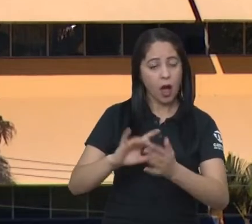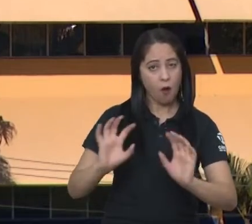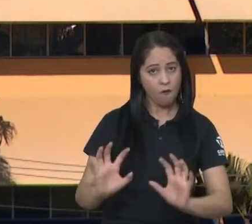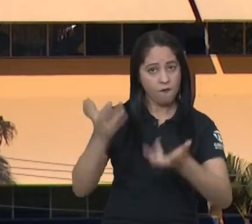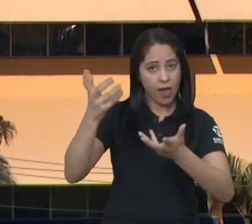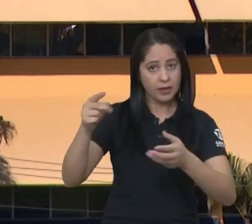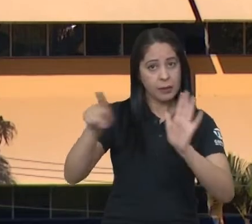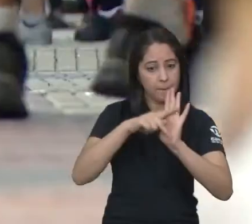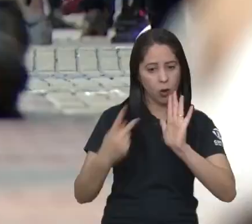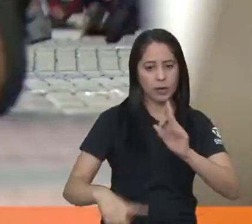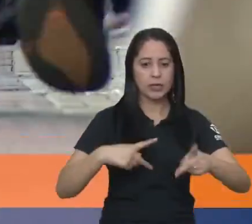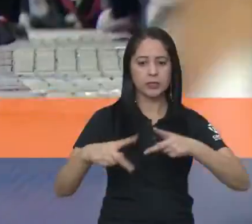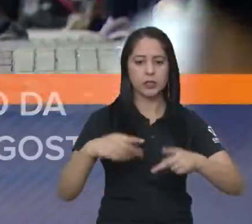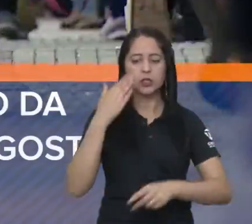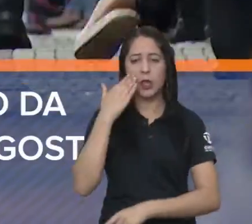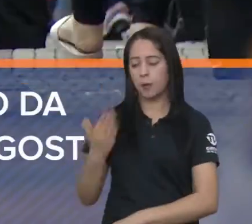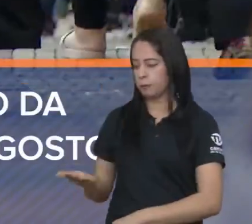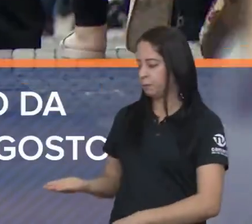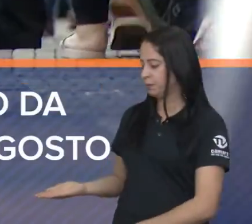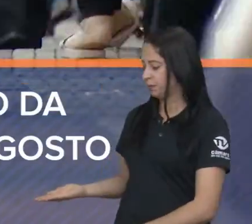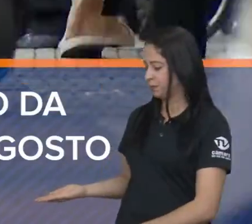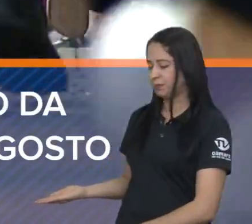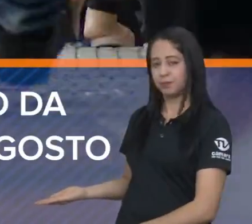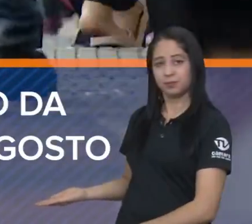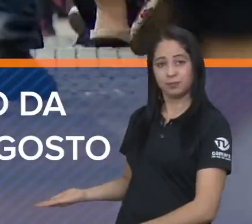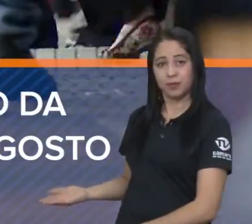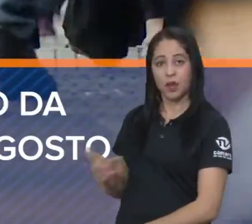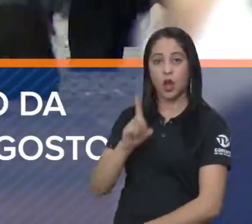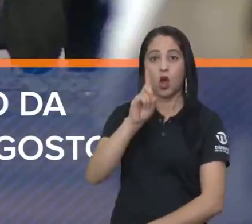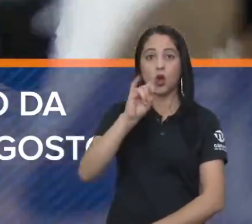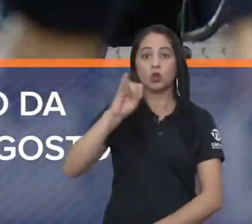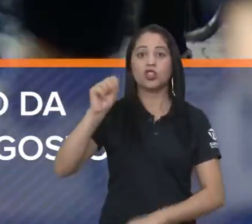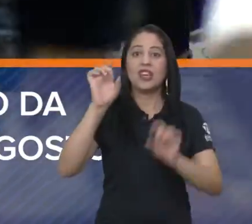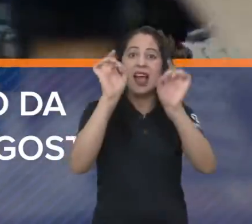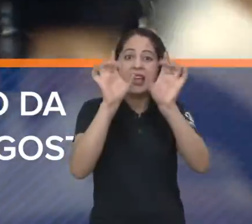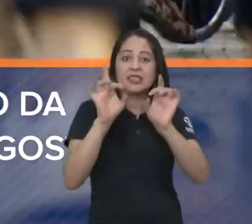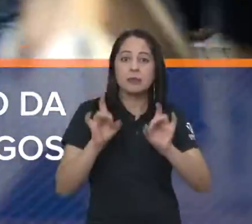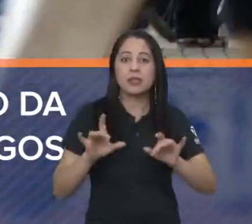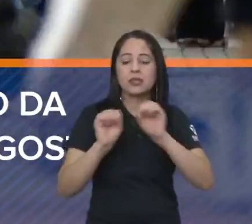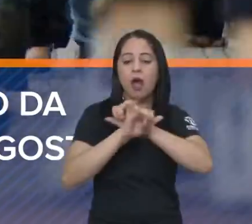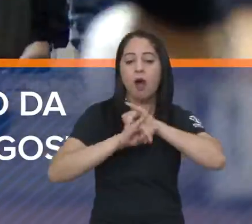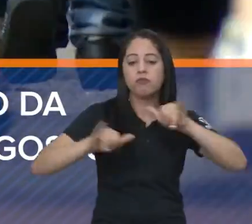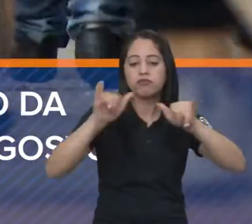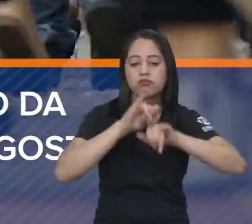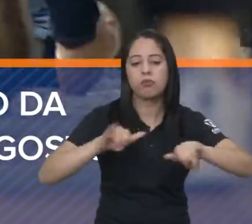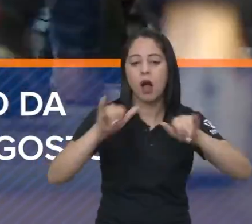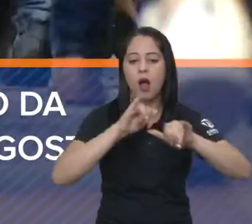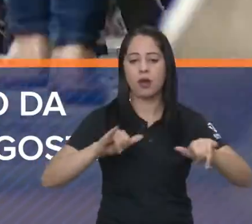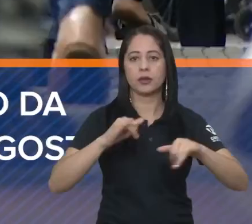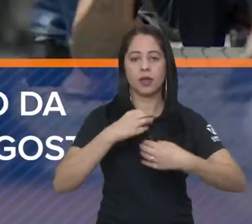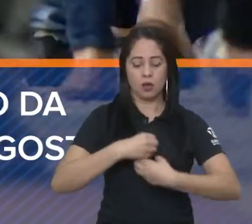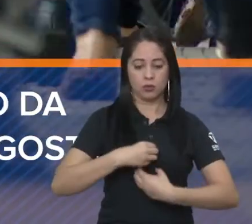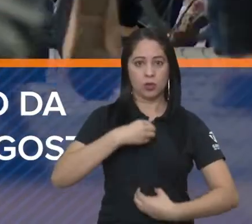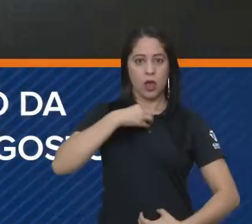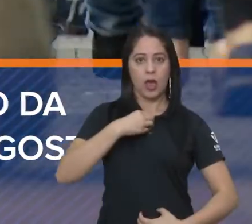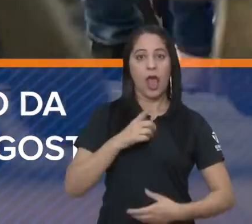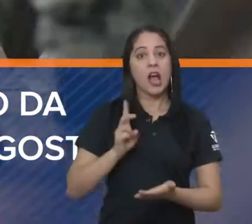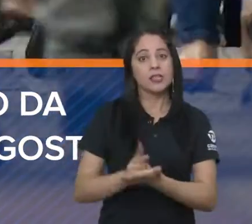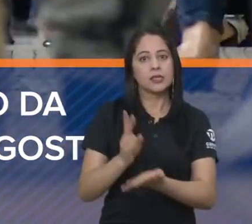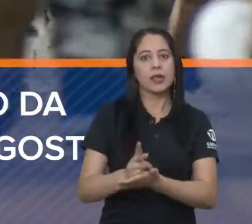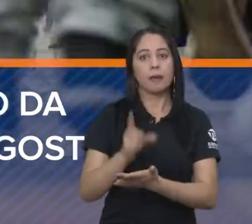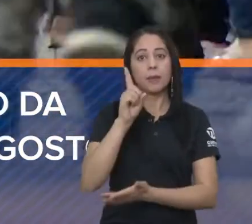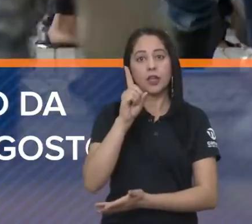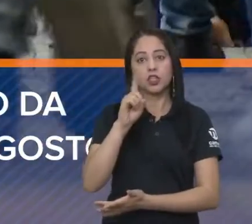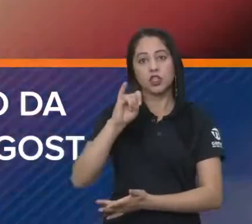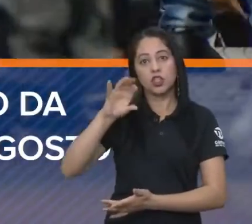oficial de eventos da cidade o Dia Municipal da Conscientização da Atrofia Muscular Espinhal, a ser lembrado todo o